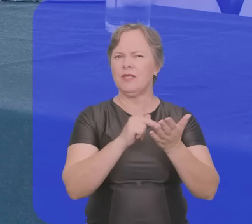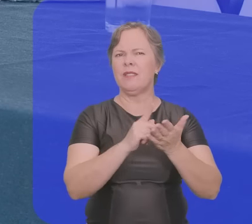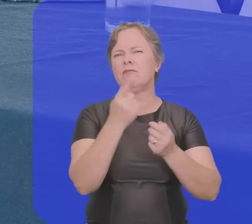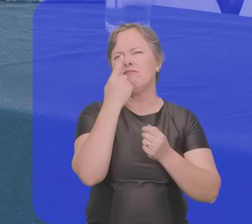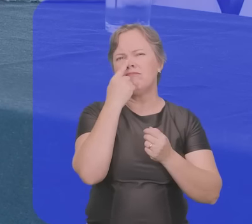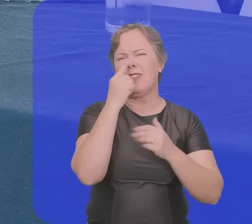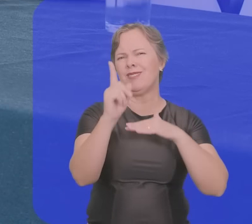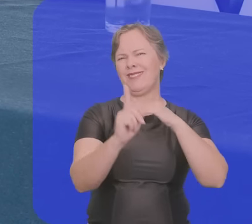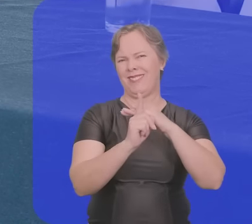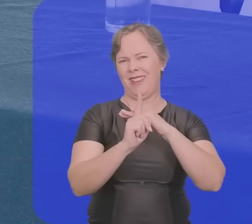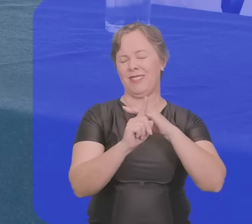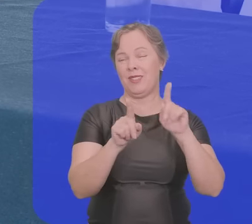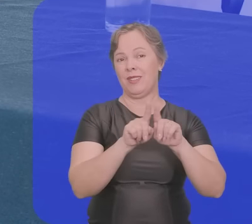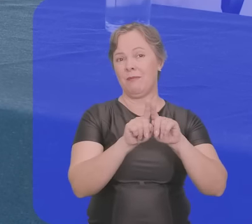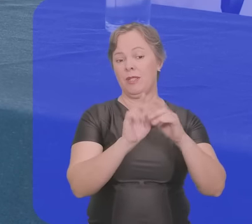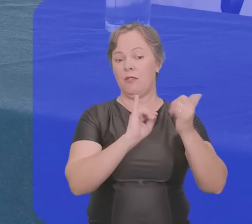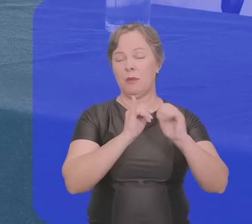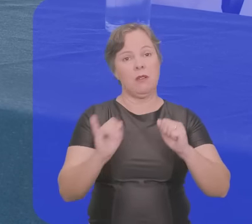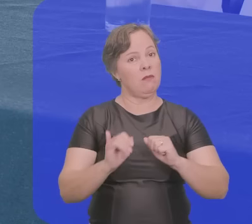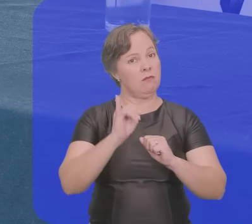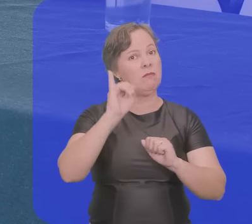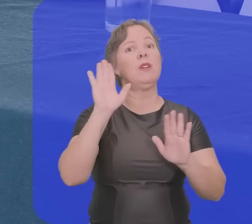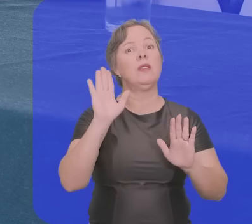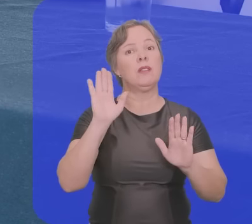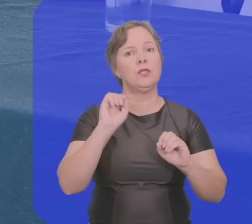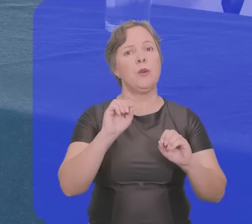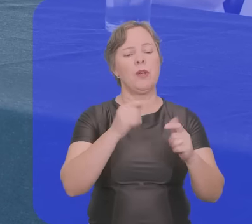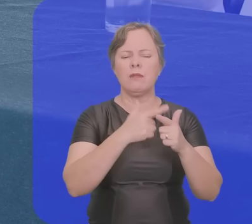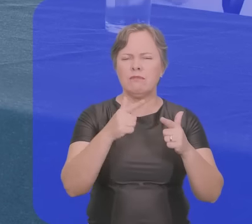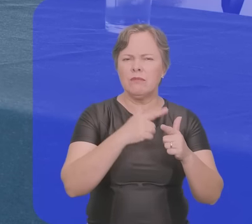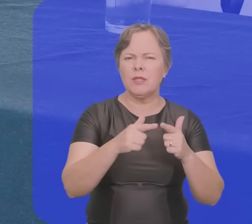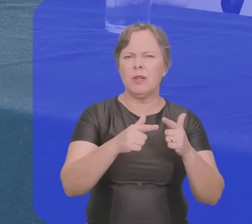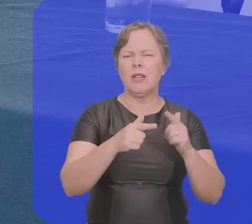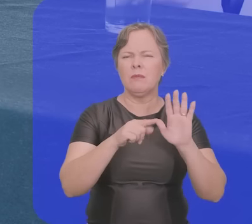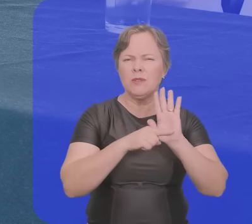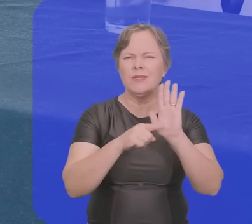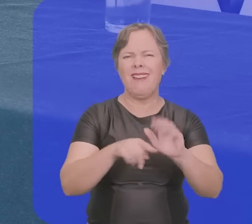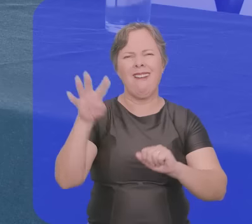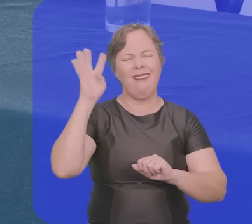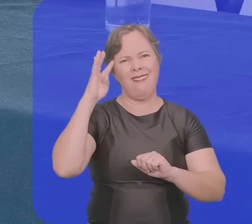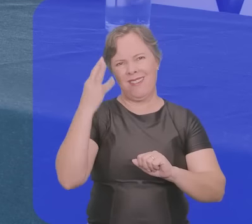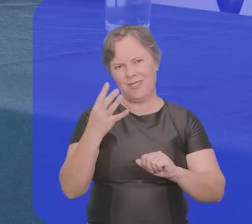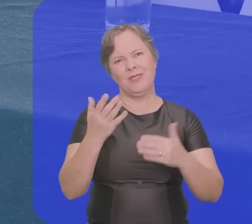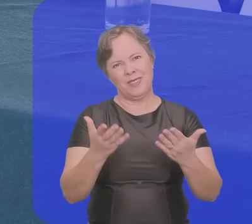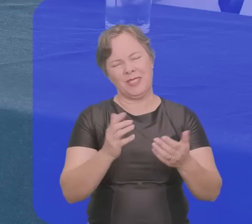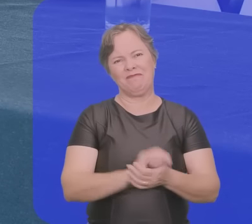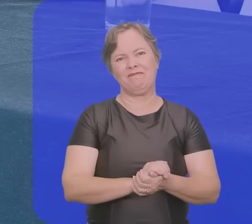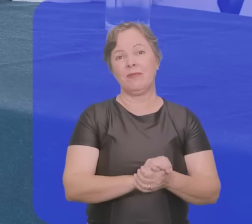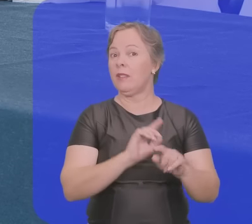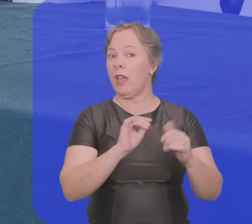mais relevantes e ajudarem realmente resolver as dores que o cliente tem, né? E os dados estão lá,